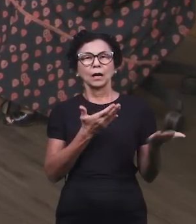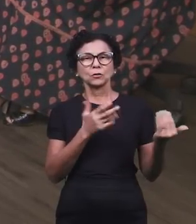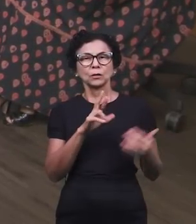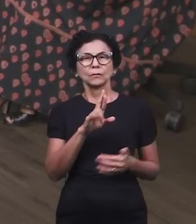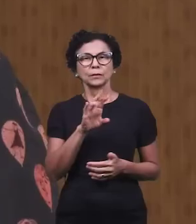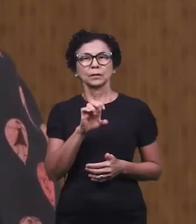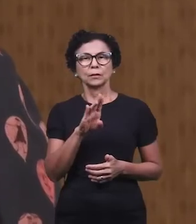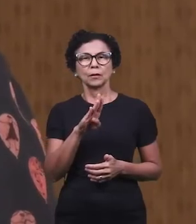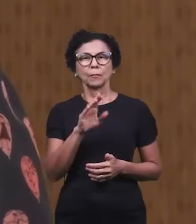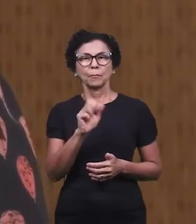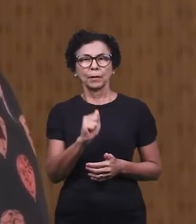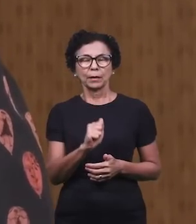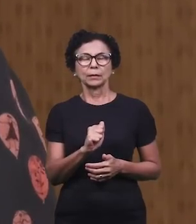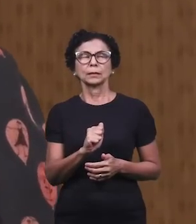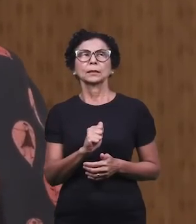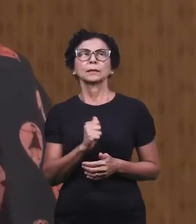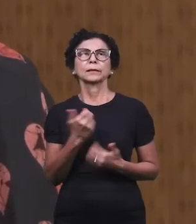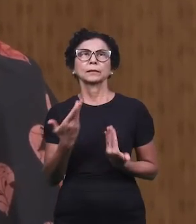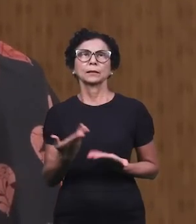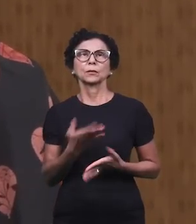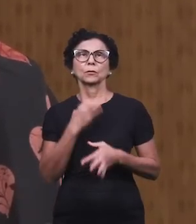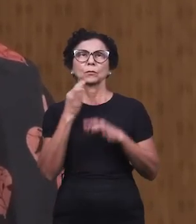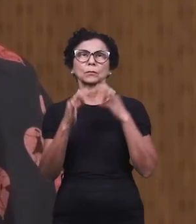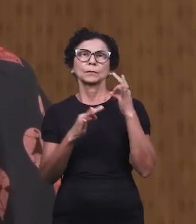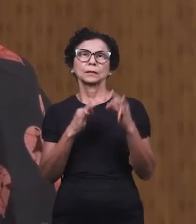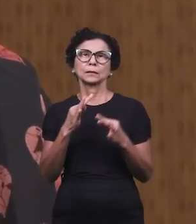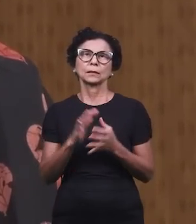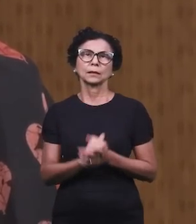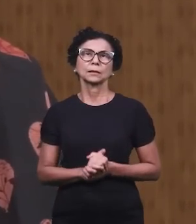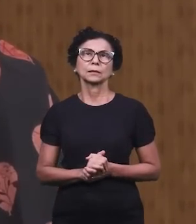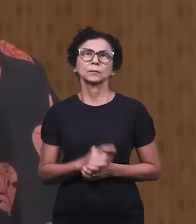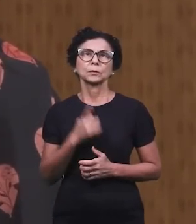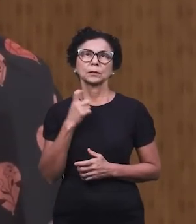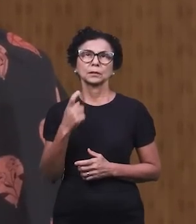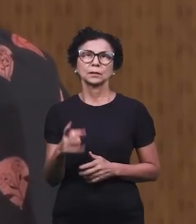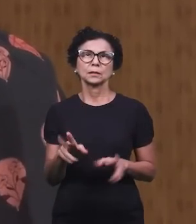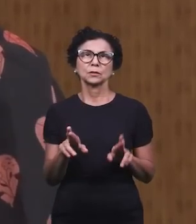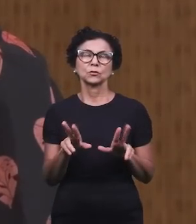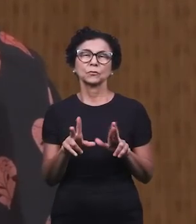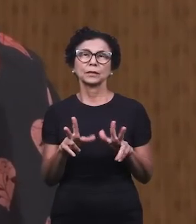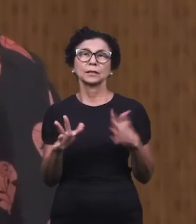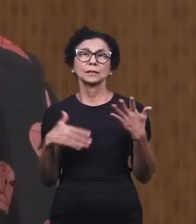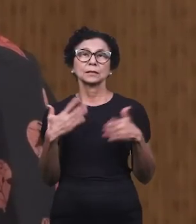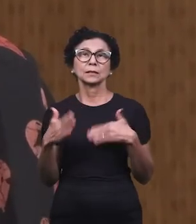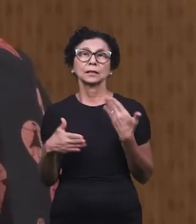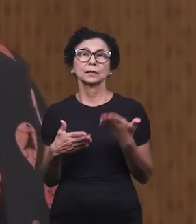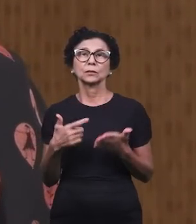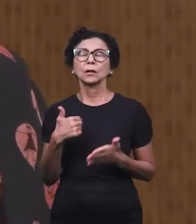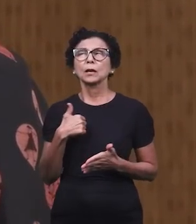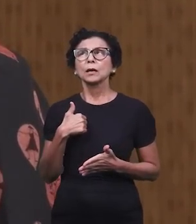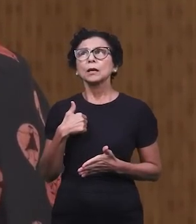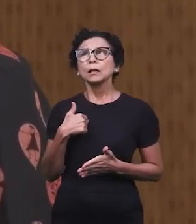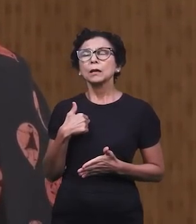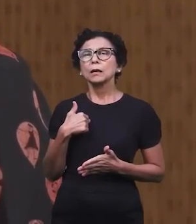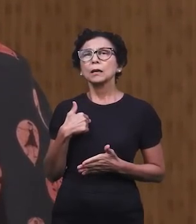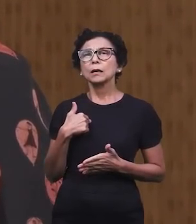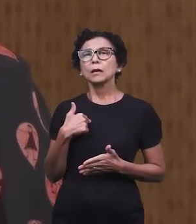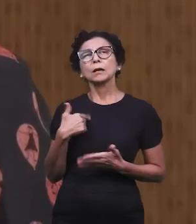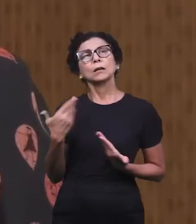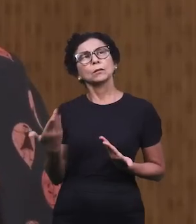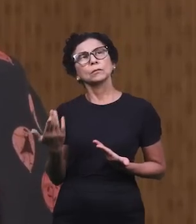essa alegria, né? Enquanto o pastor Aníbal estava aqui falando, dando uma palavra, eu estava me lembrando do trabalho que nós temos, do Evangelho Sem Fronteiras,